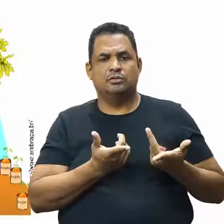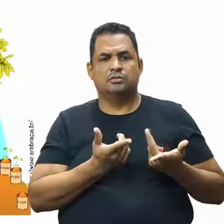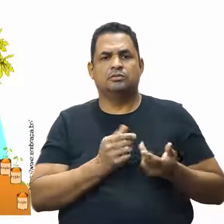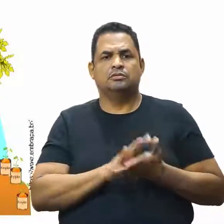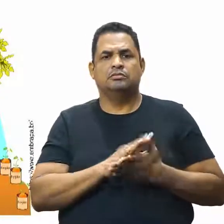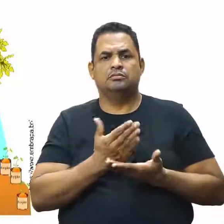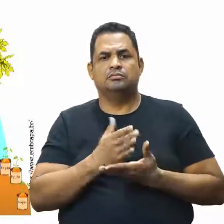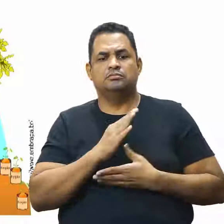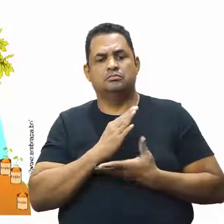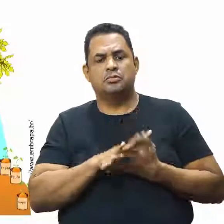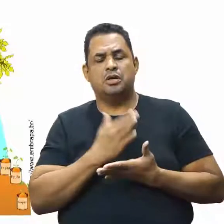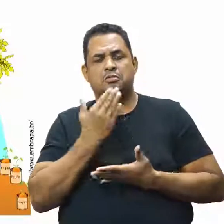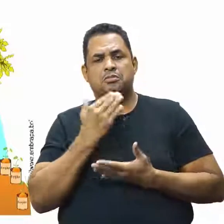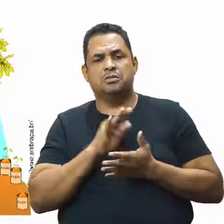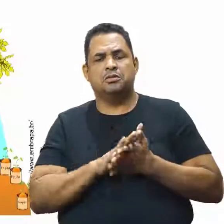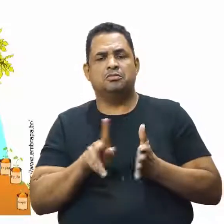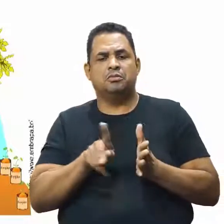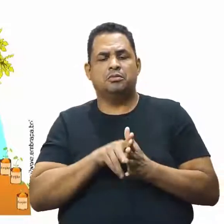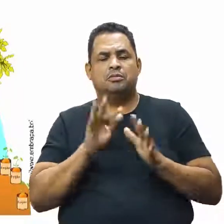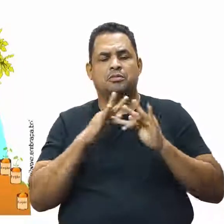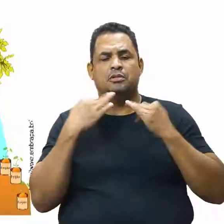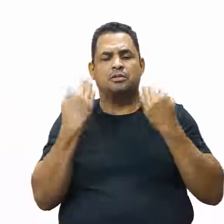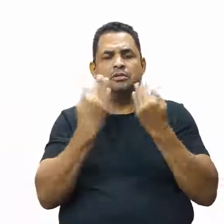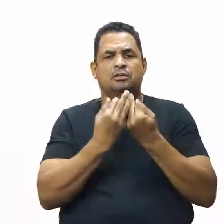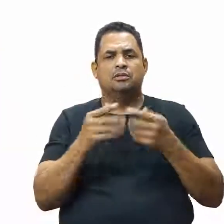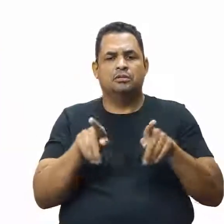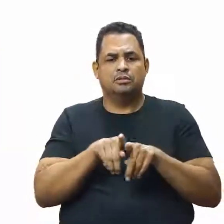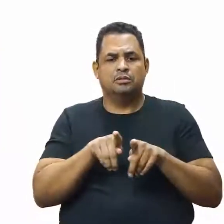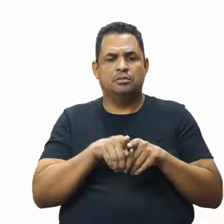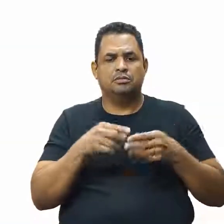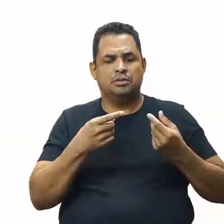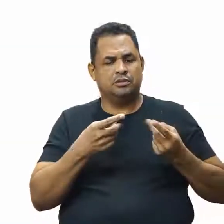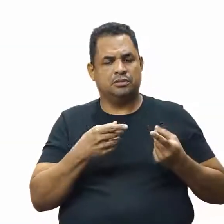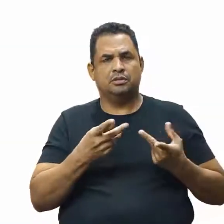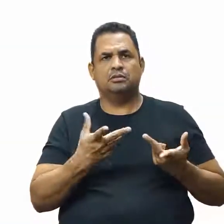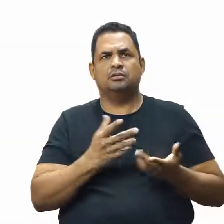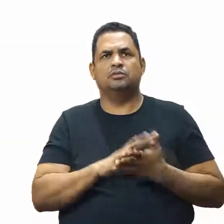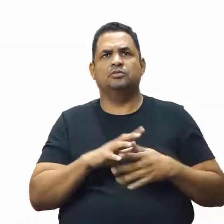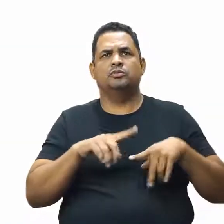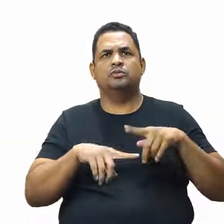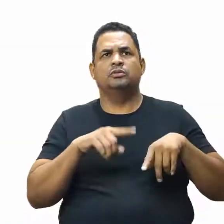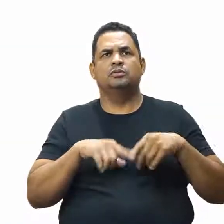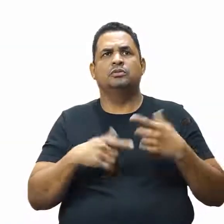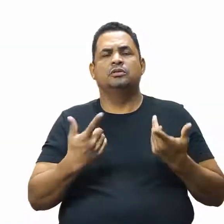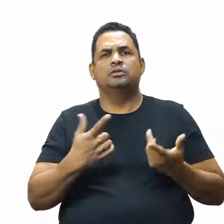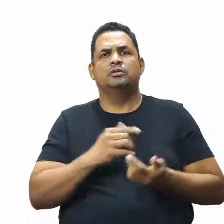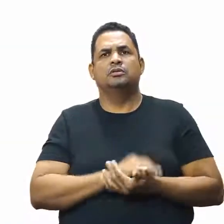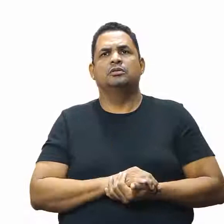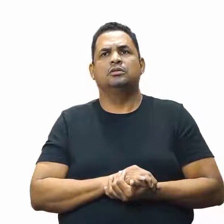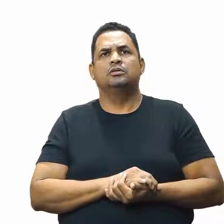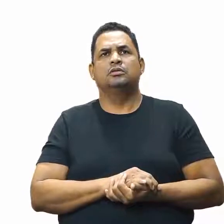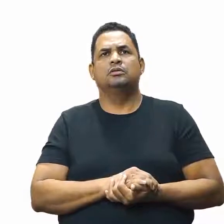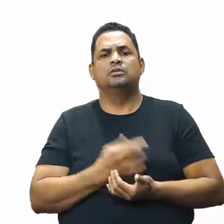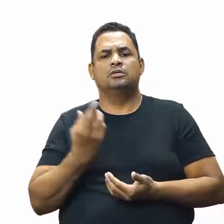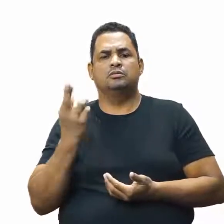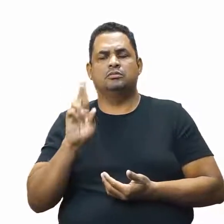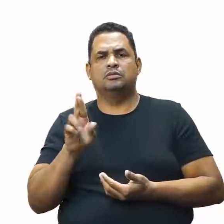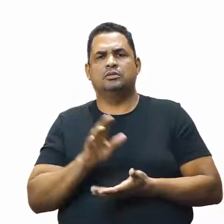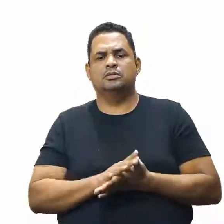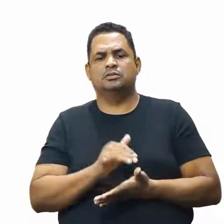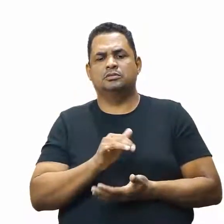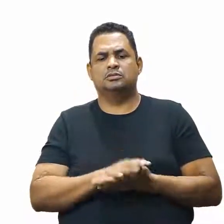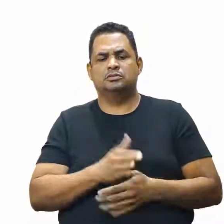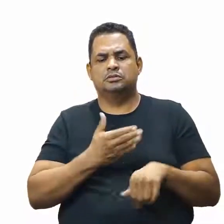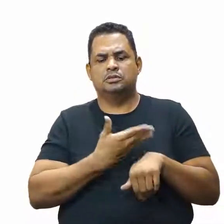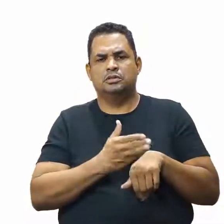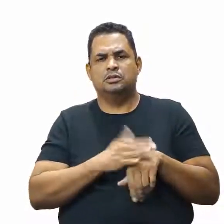para a subsistência da família, tanto quanto para o mercado. Então vamos aí fixar, vamos recuperar, vamos fazer um exercício para